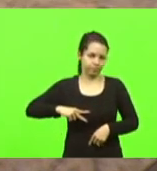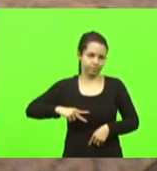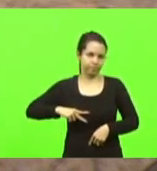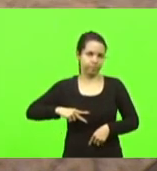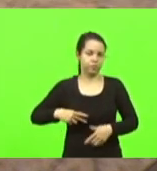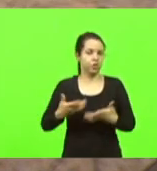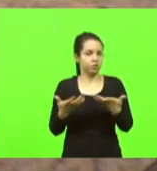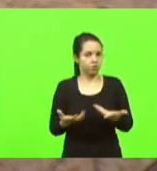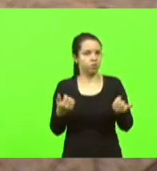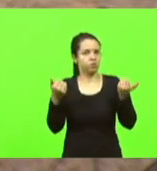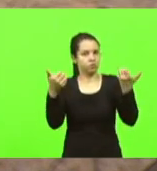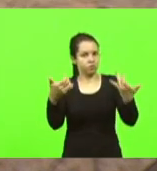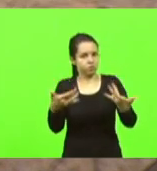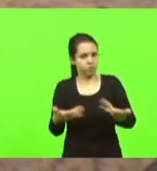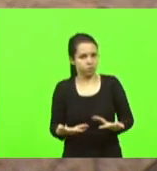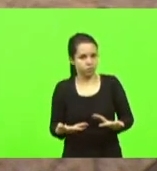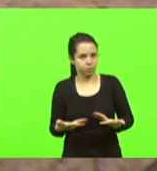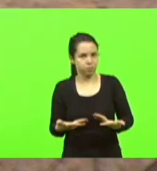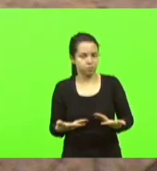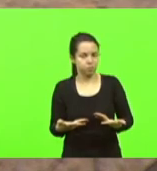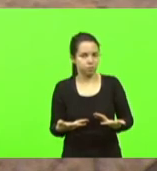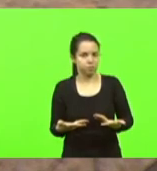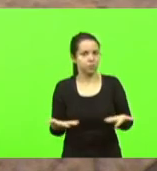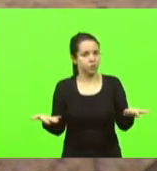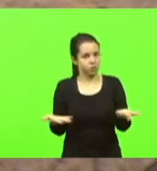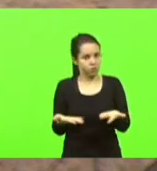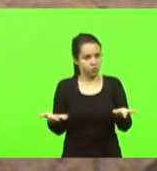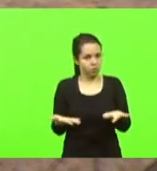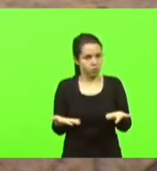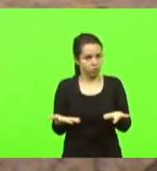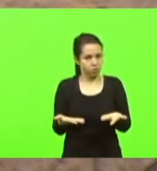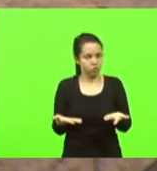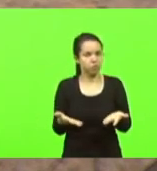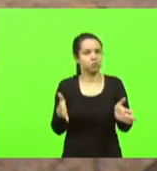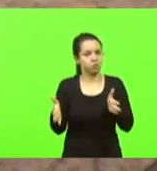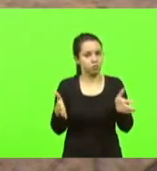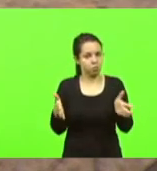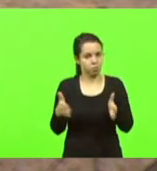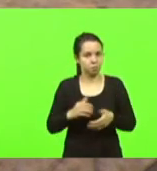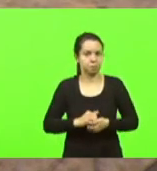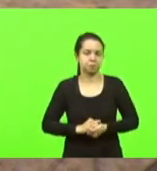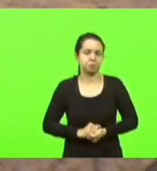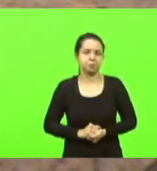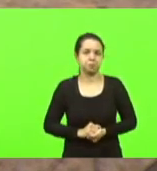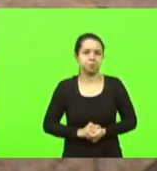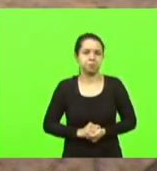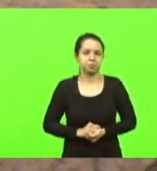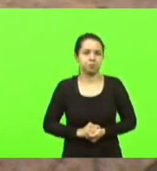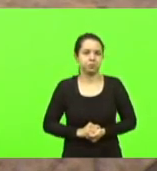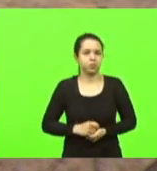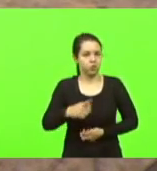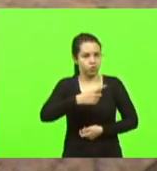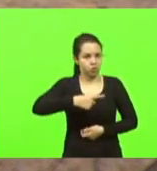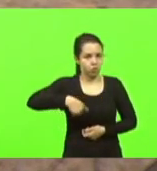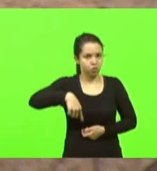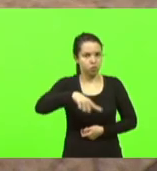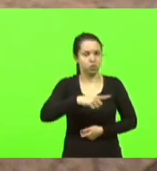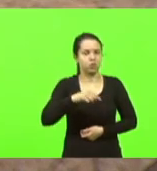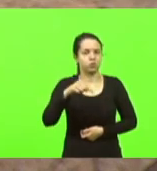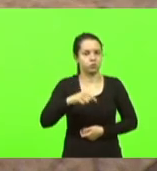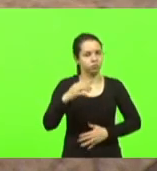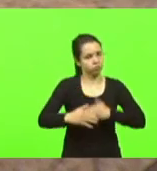queria trazer nesse nesse ponto específico que nós aqui